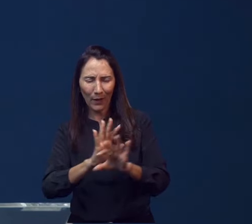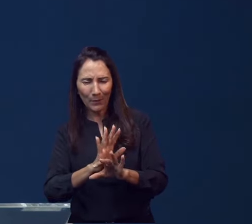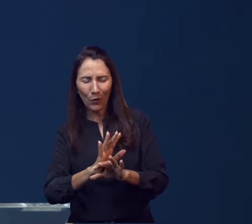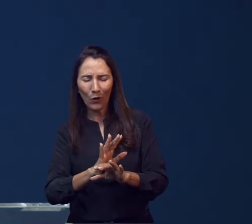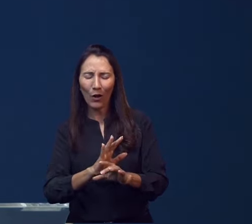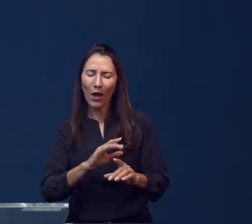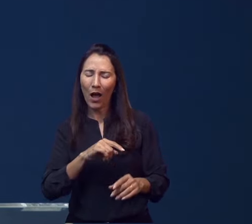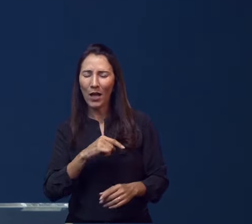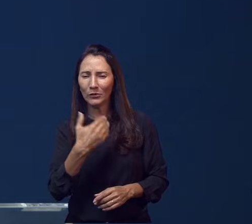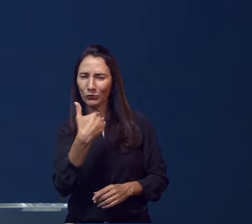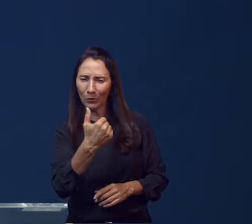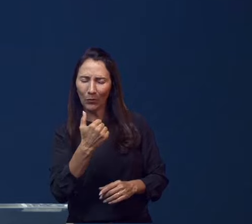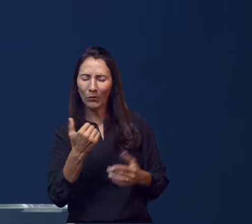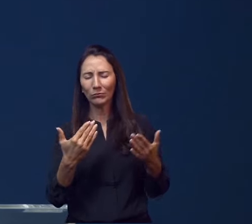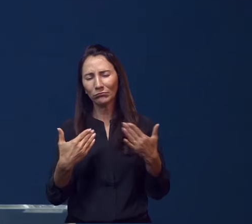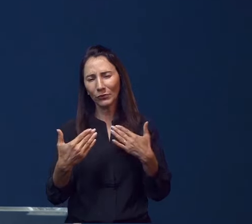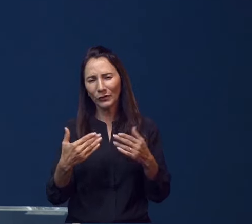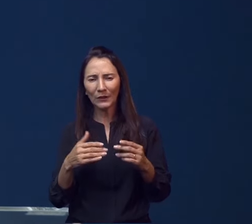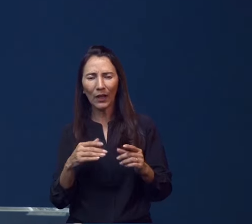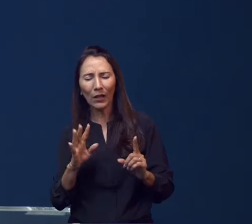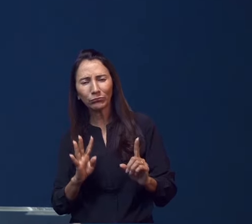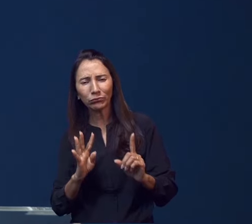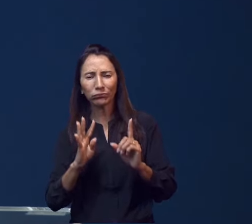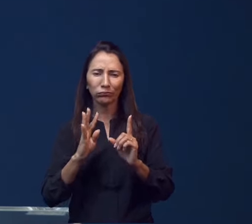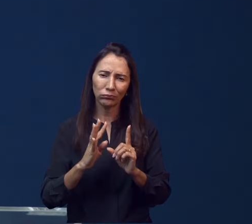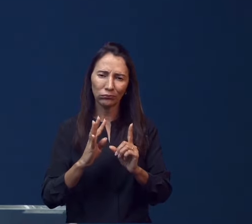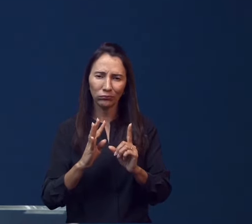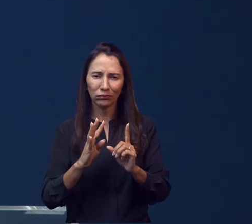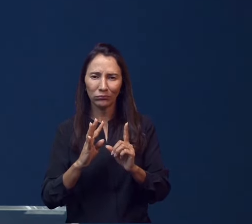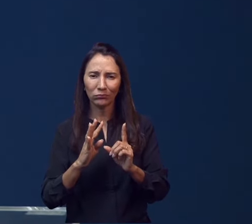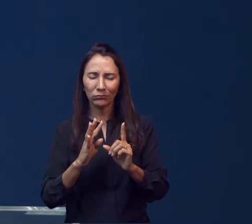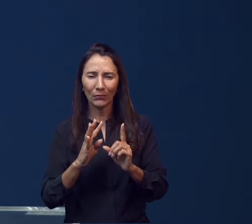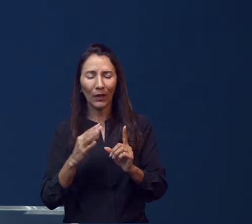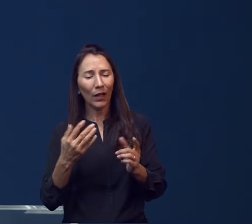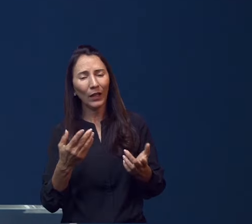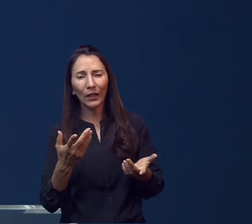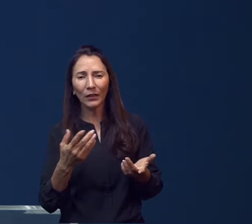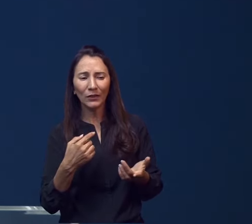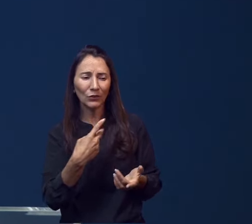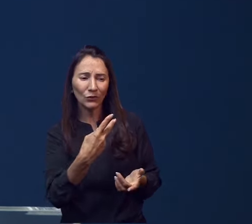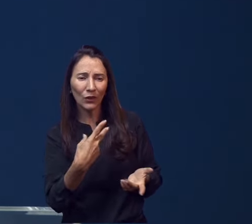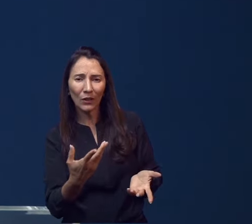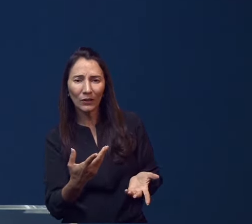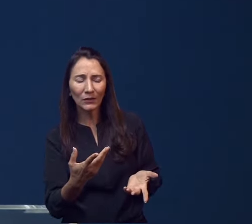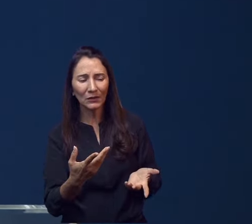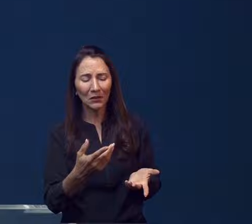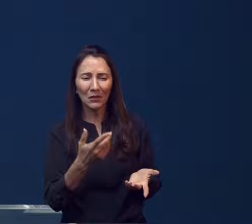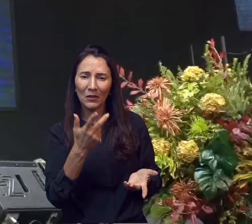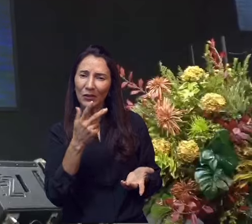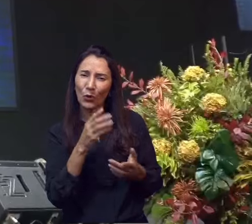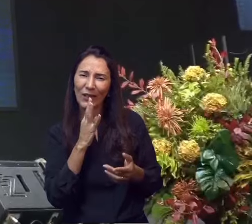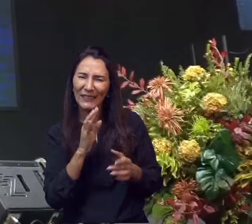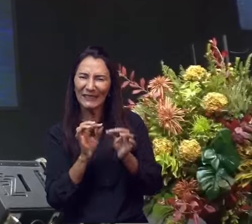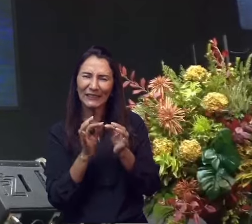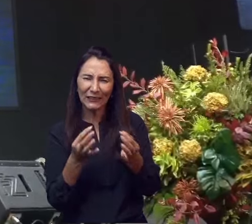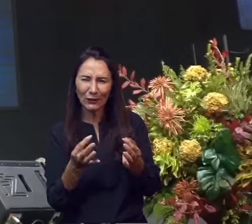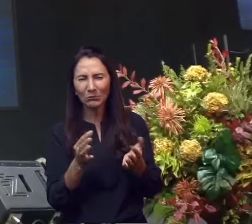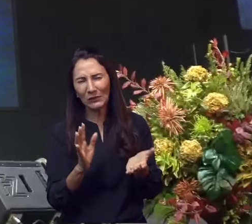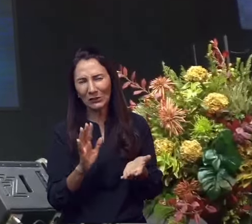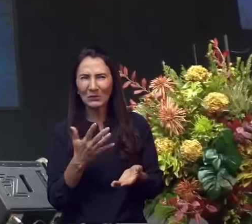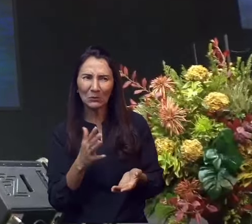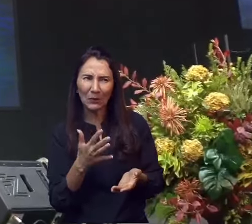e a gente conversou com ele falou Eu vim aqui conversar uma coisa com o senhor a gente se conhece praticamente há 10